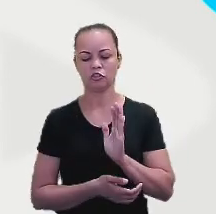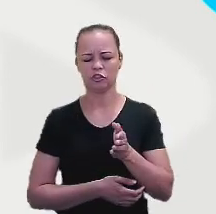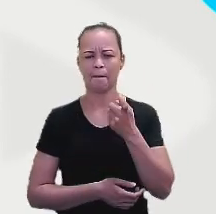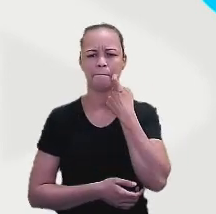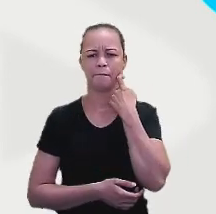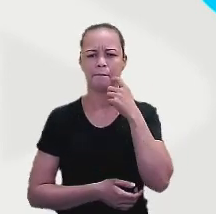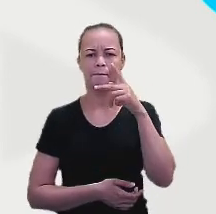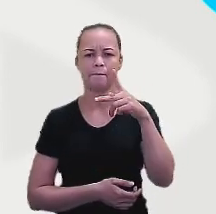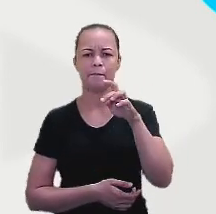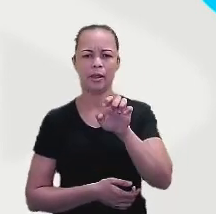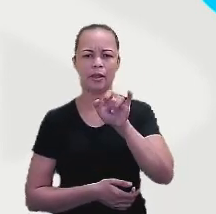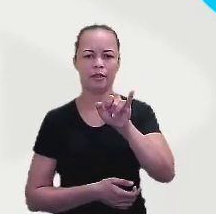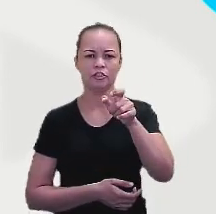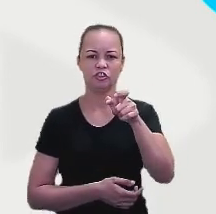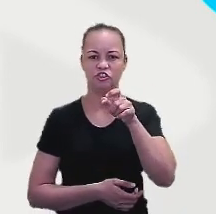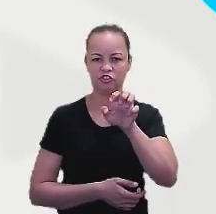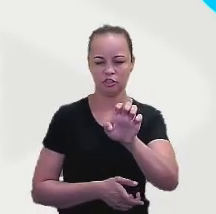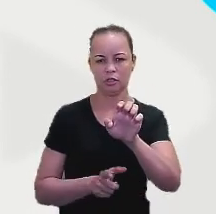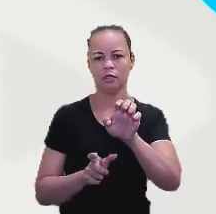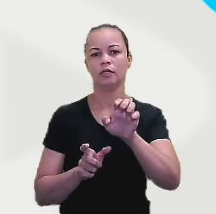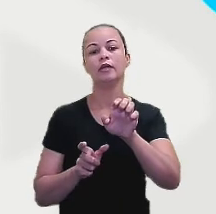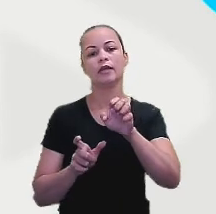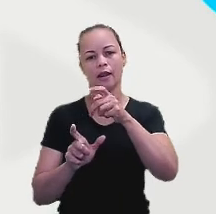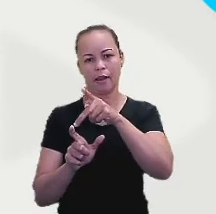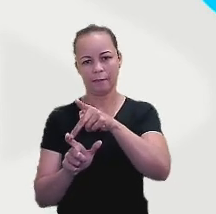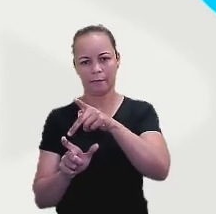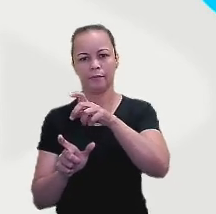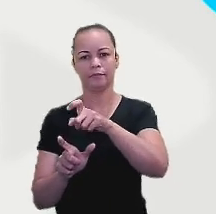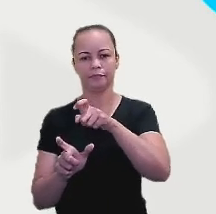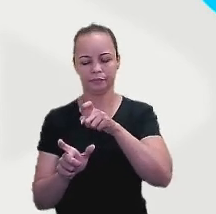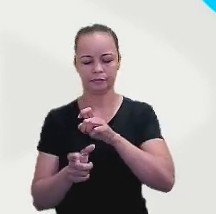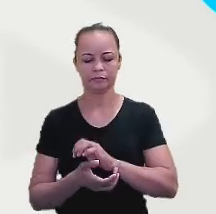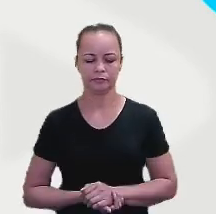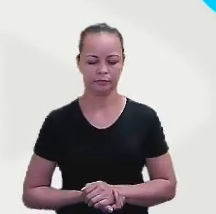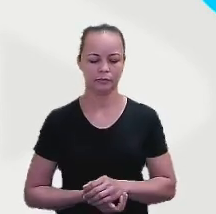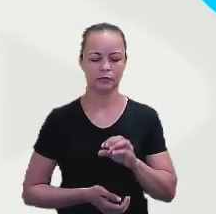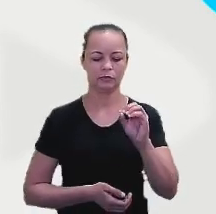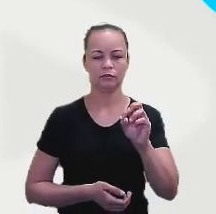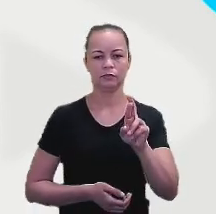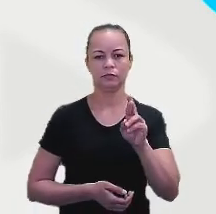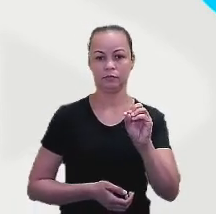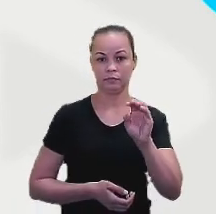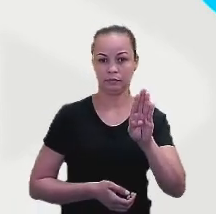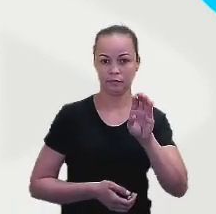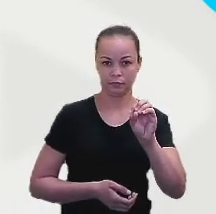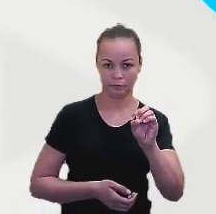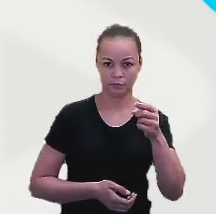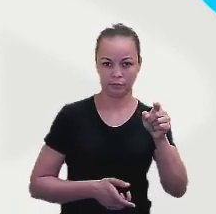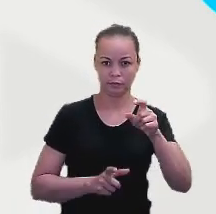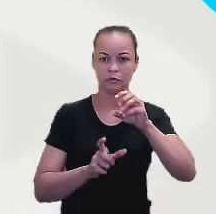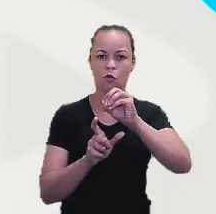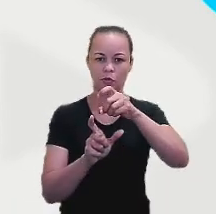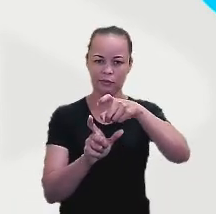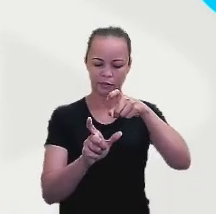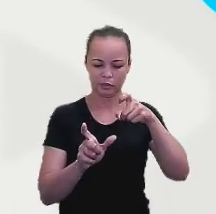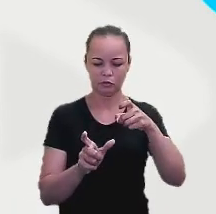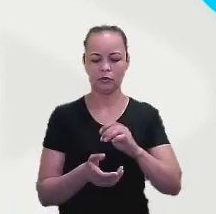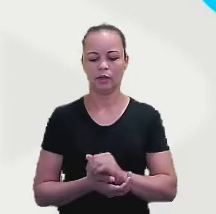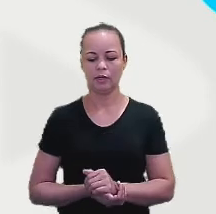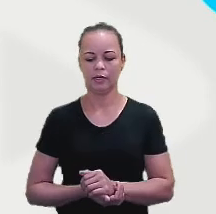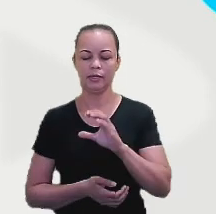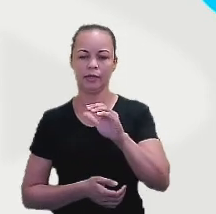não recebe, porque é paroxítona. Orobó recebe, caldo não. Então, essa regra aí, a